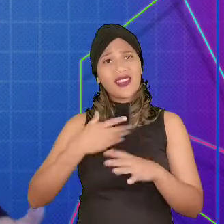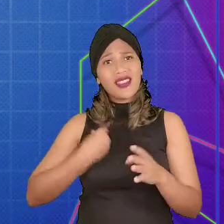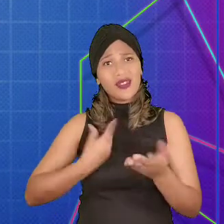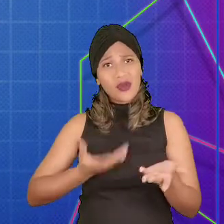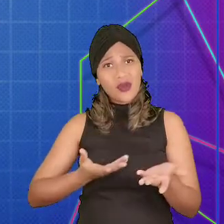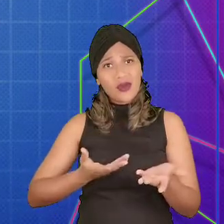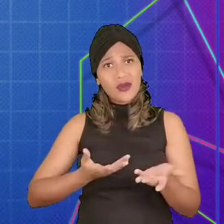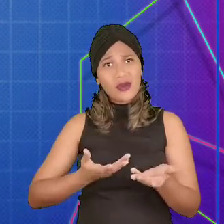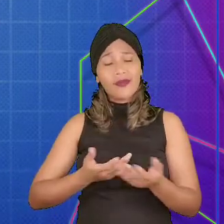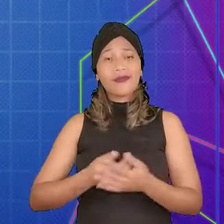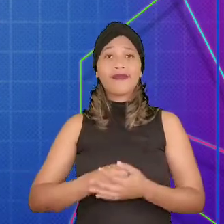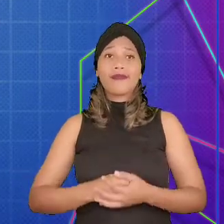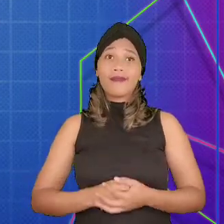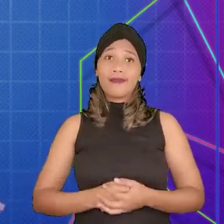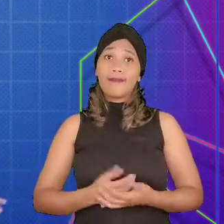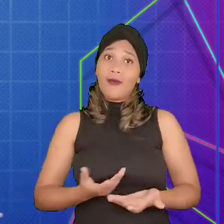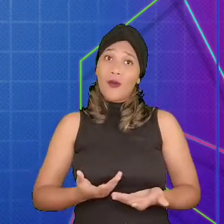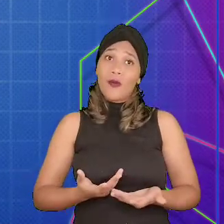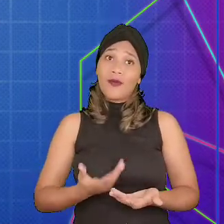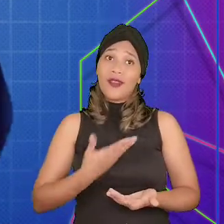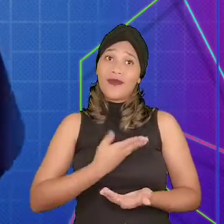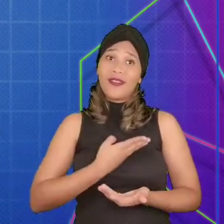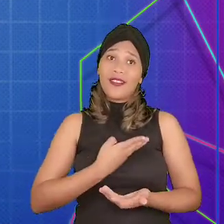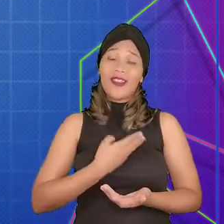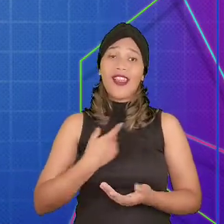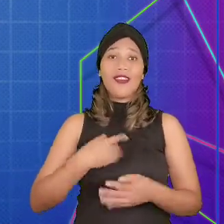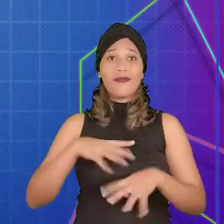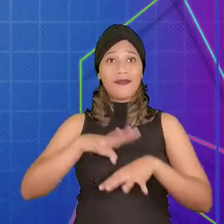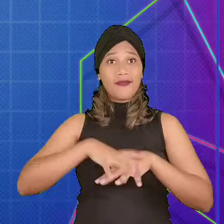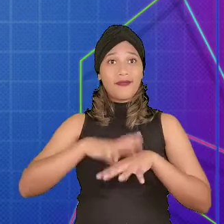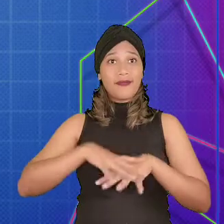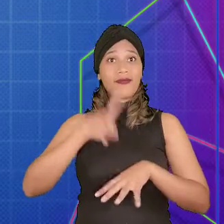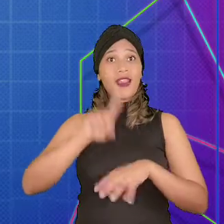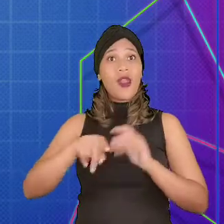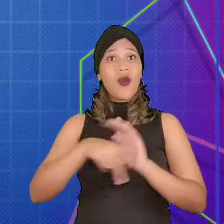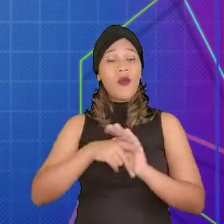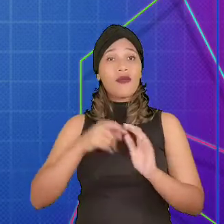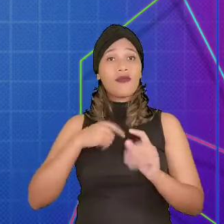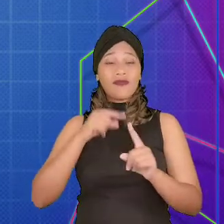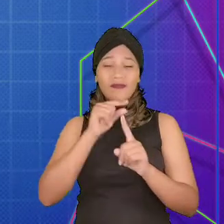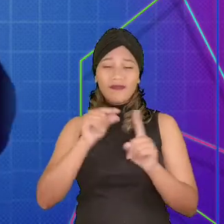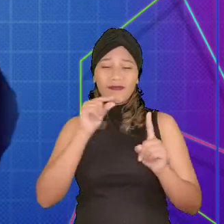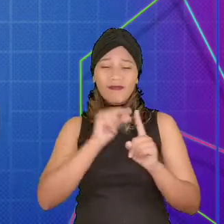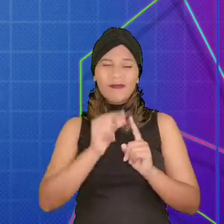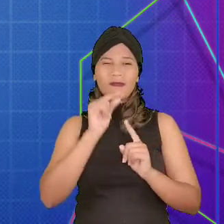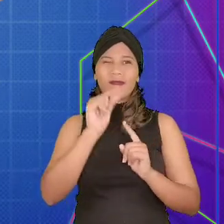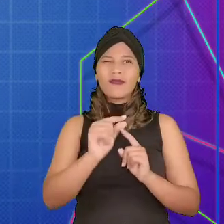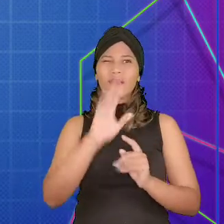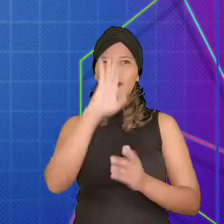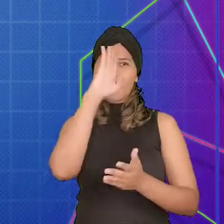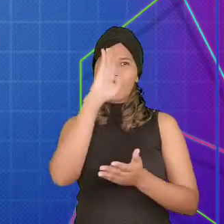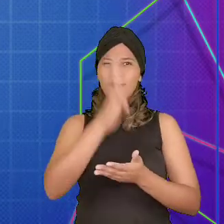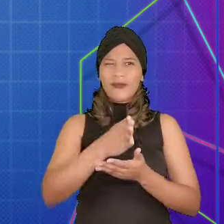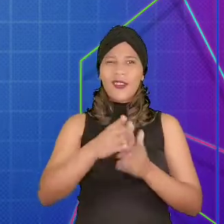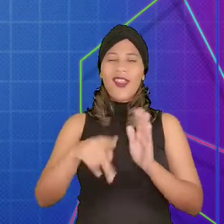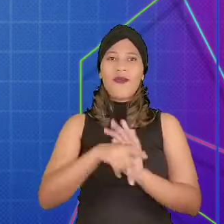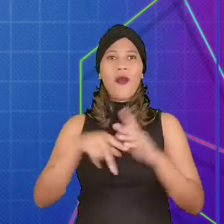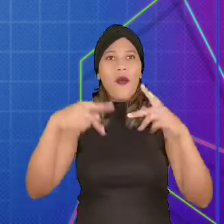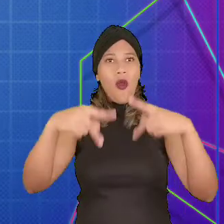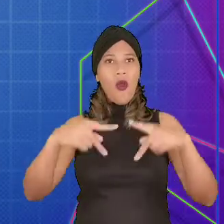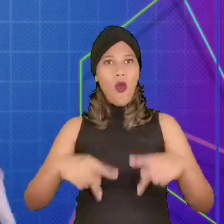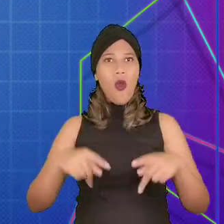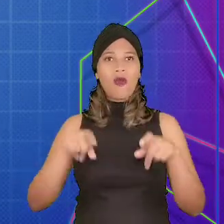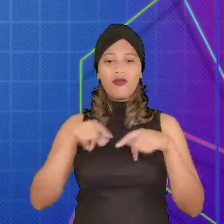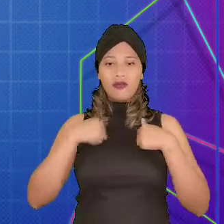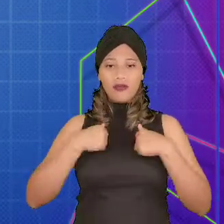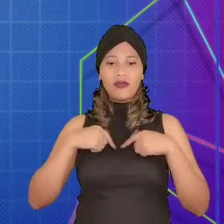matemática entra nisso? Bom, meus amigos, a matemática vai ser uma parte central dessa comunicação programador e